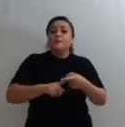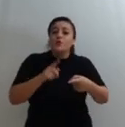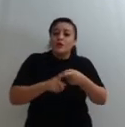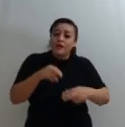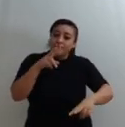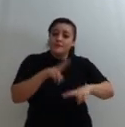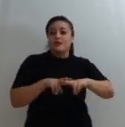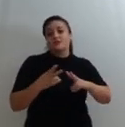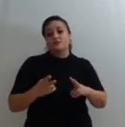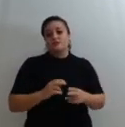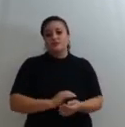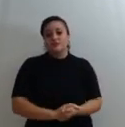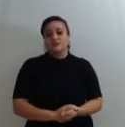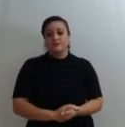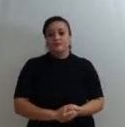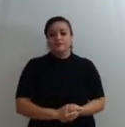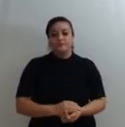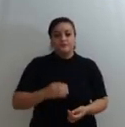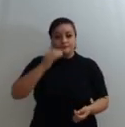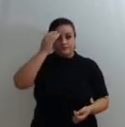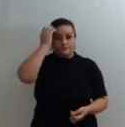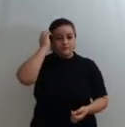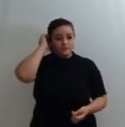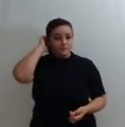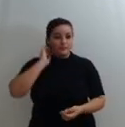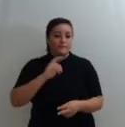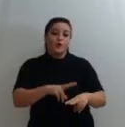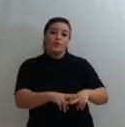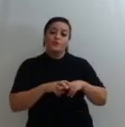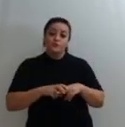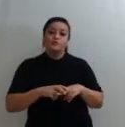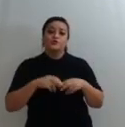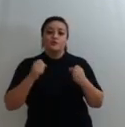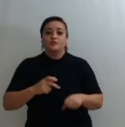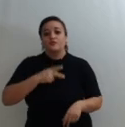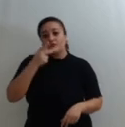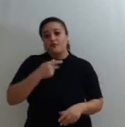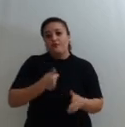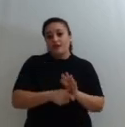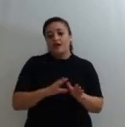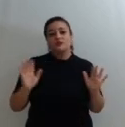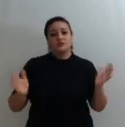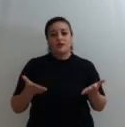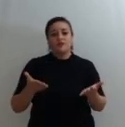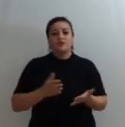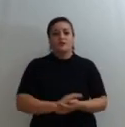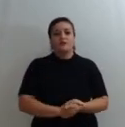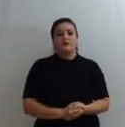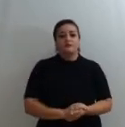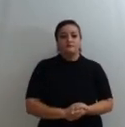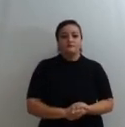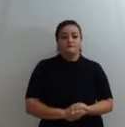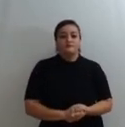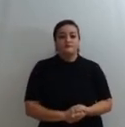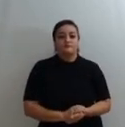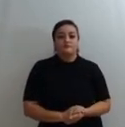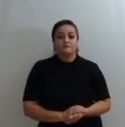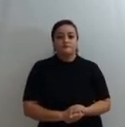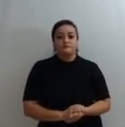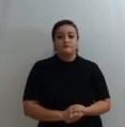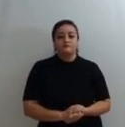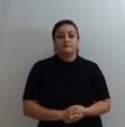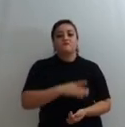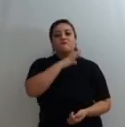sejam esses mencionados, tanto no voto quanto agora pela ministra Aurita, maus